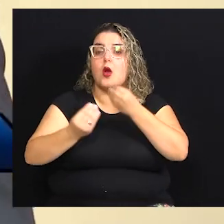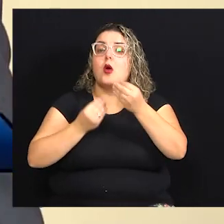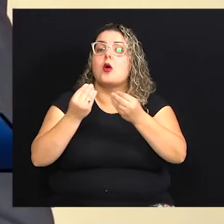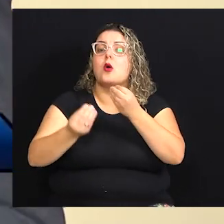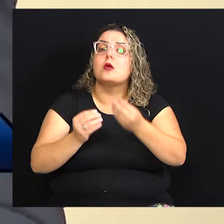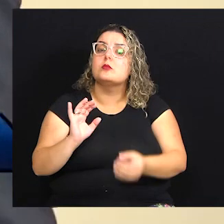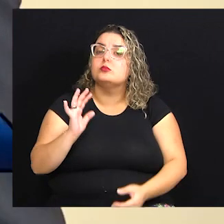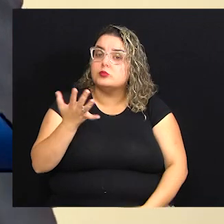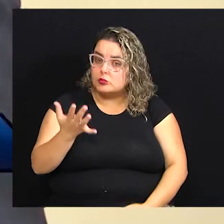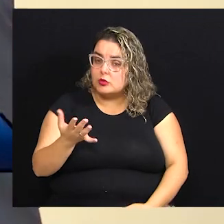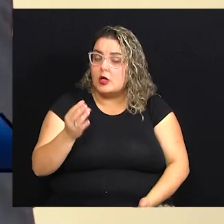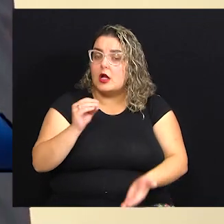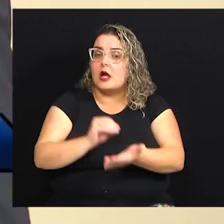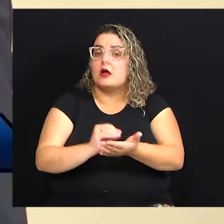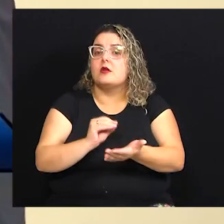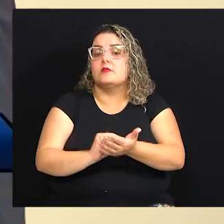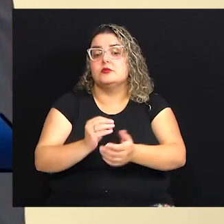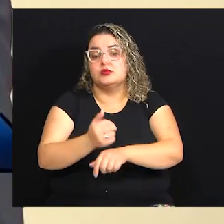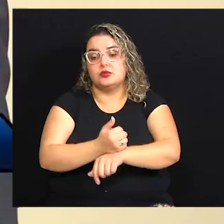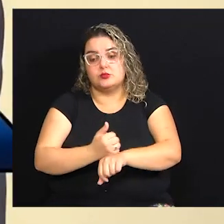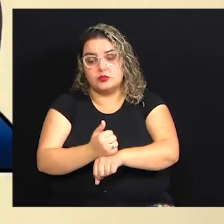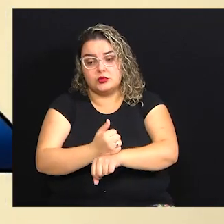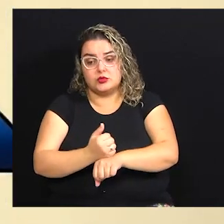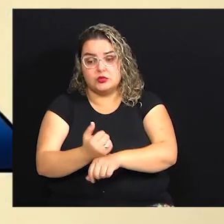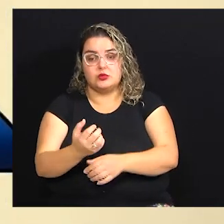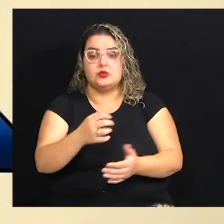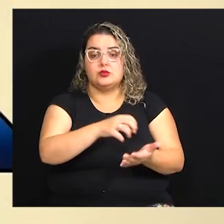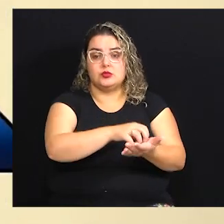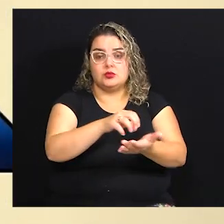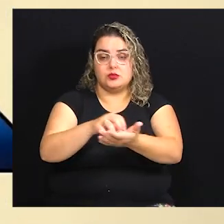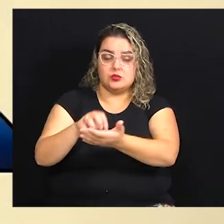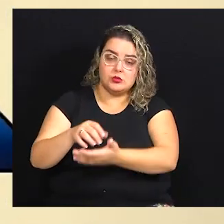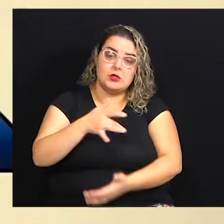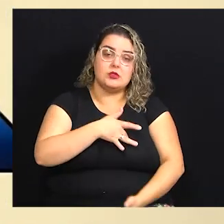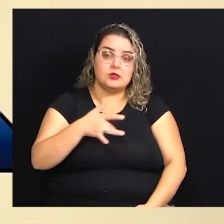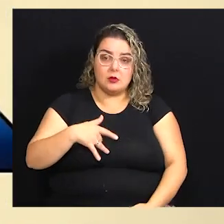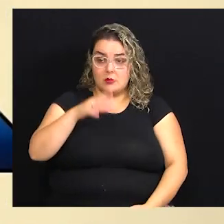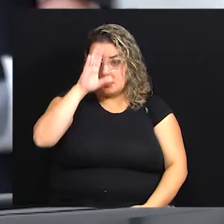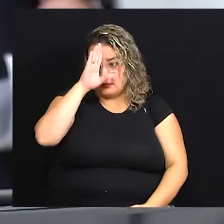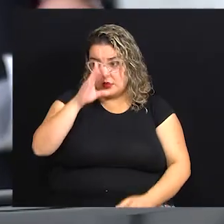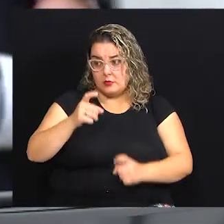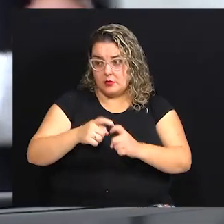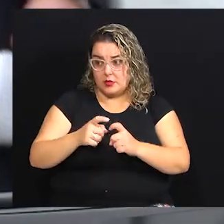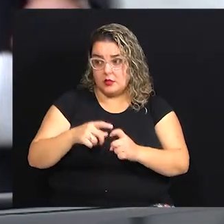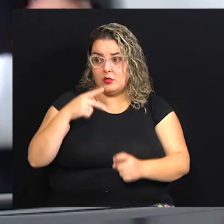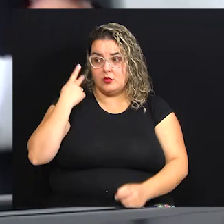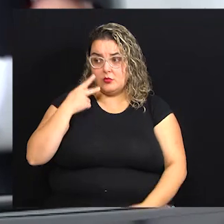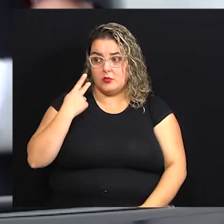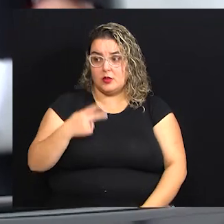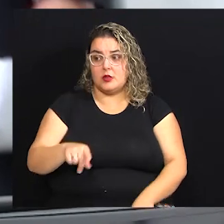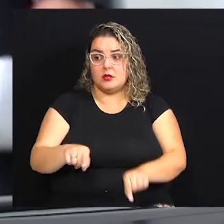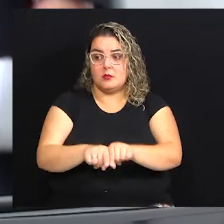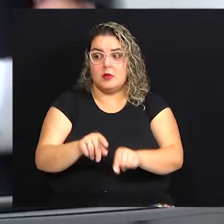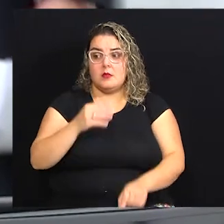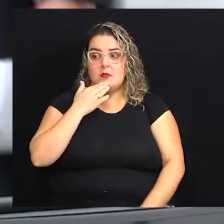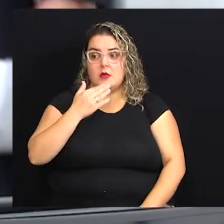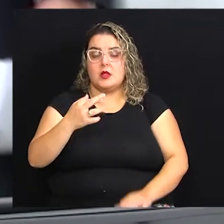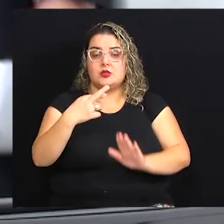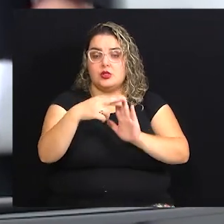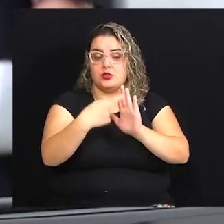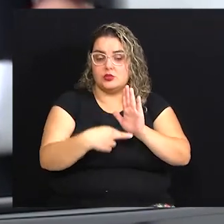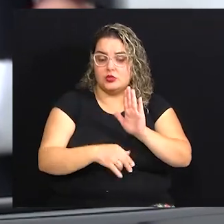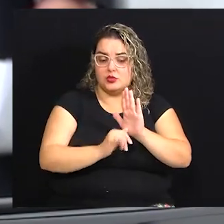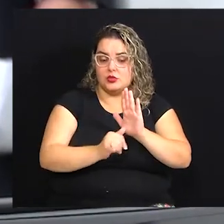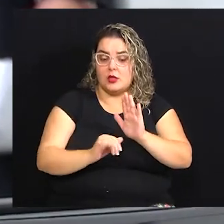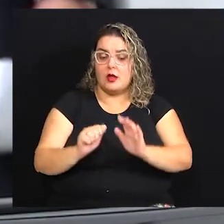está sendo a falta de profissionais nos centros de saúde, principalmente médicos. O parlamentar também pede um